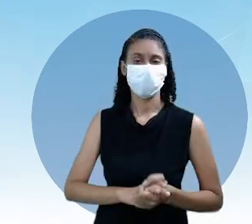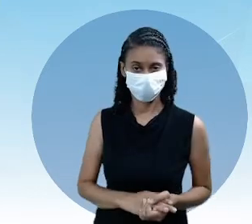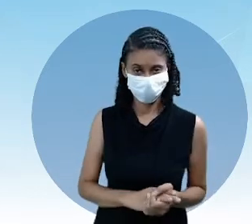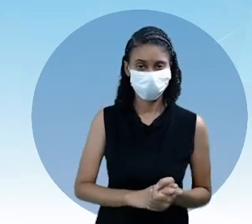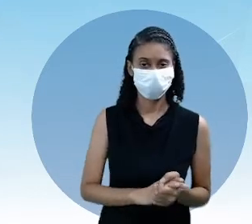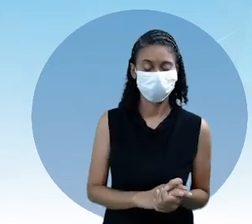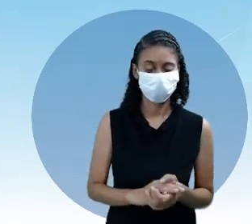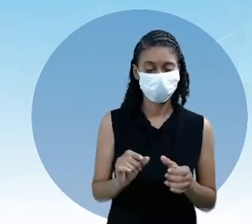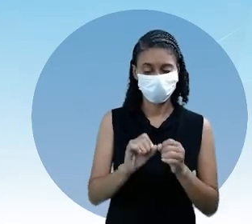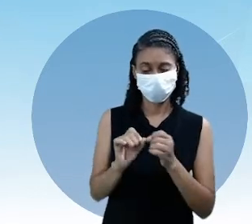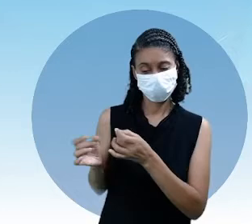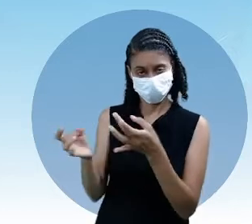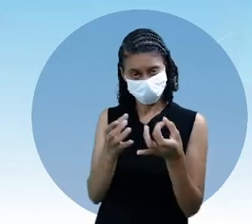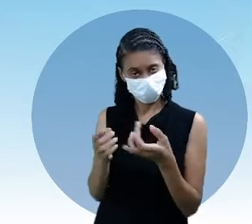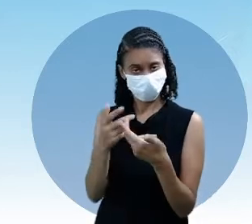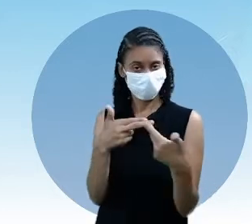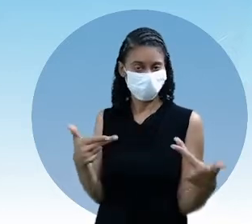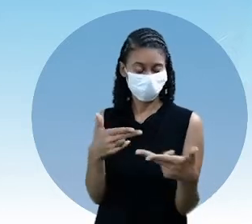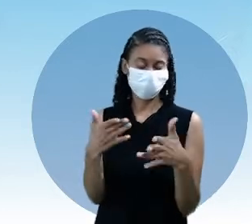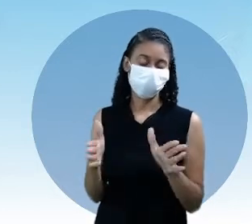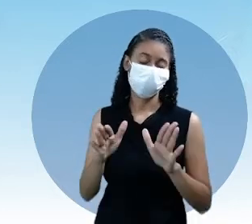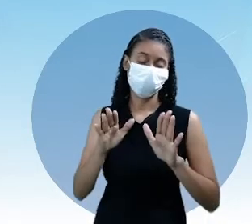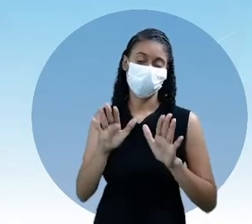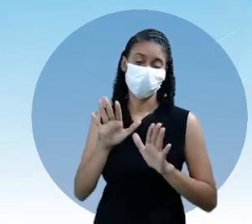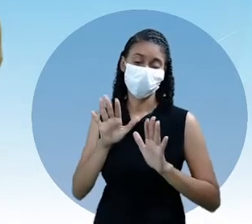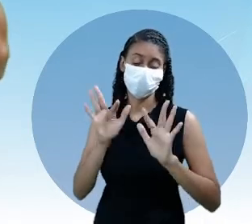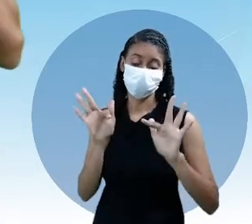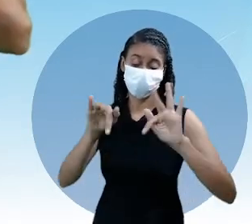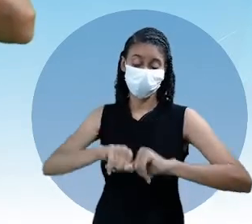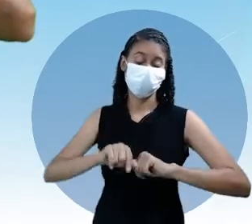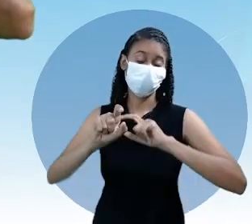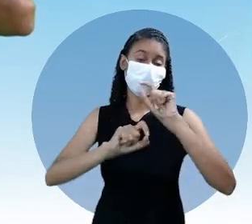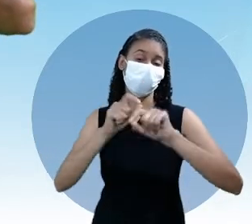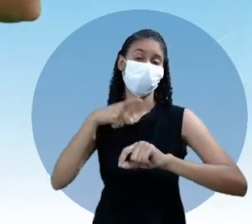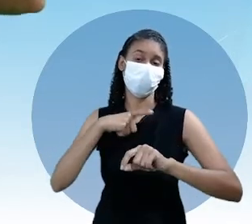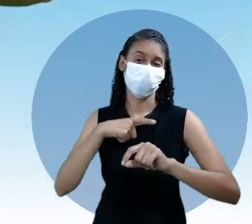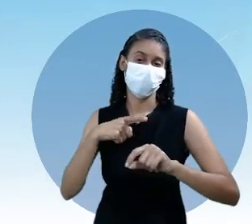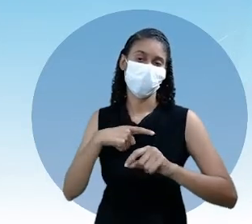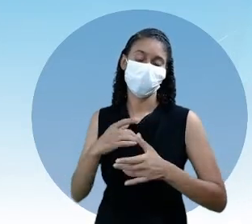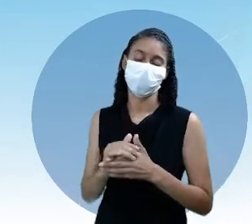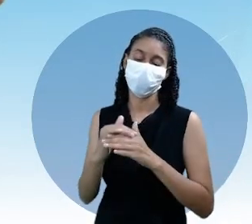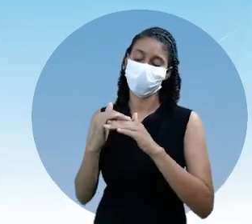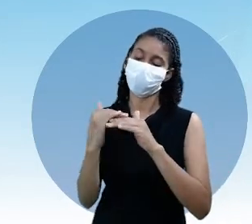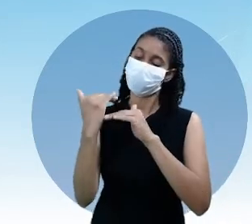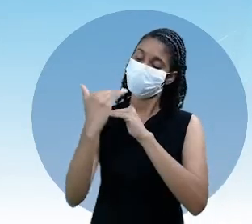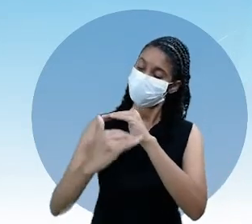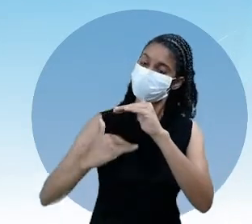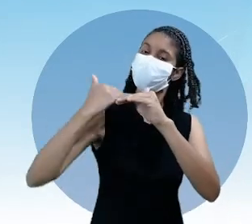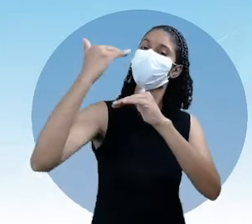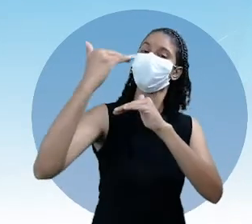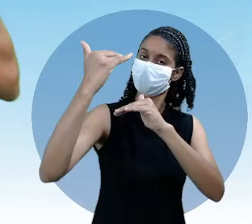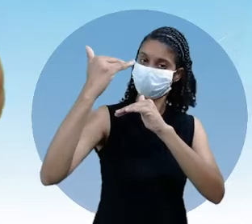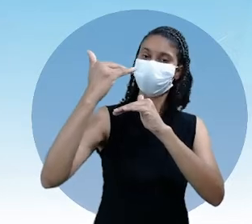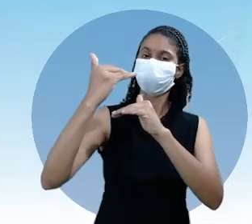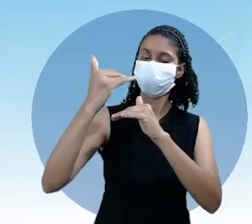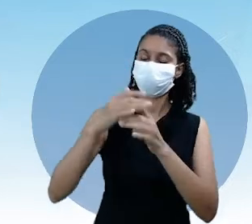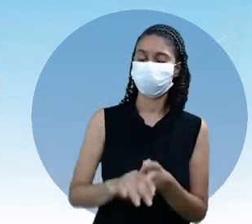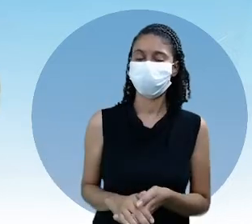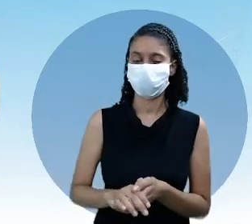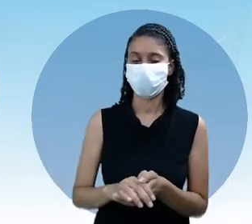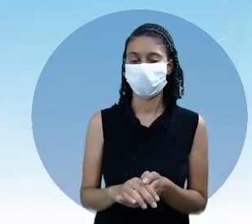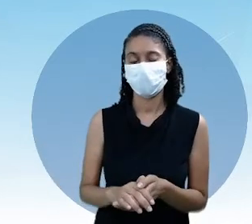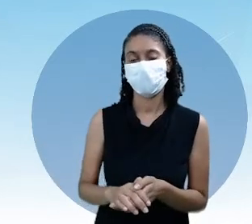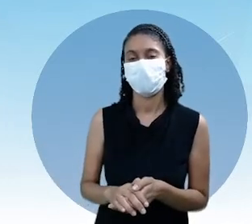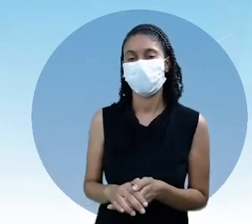de importações, certo? Então, cujo resultado seria justamente a superação da condição de